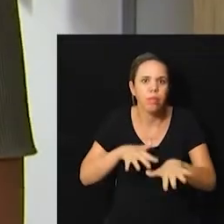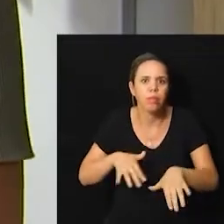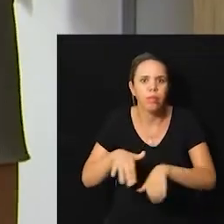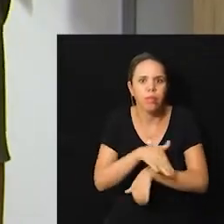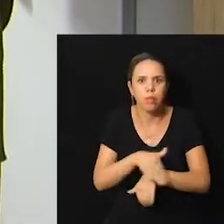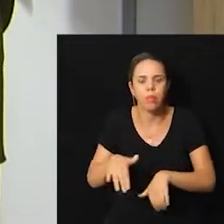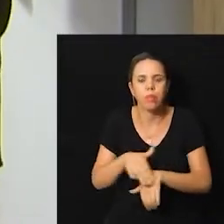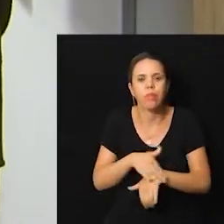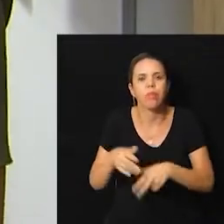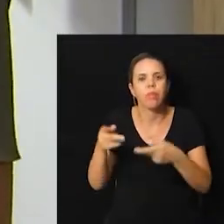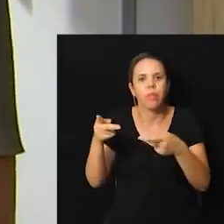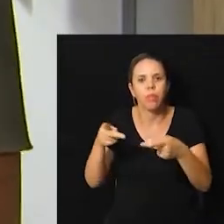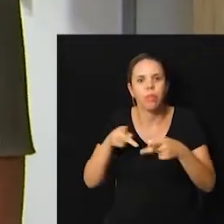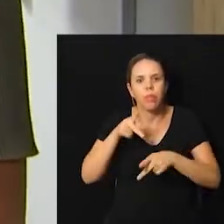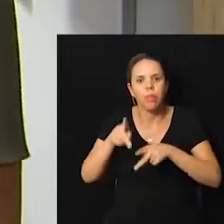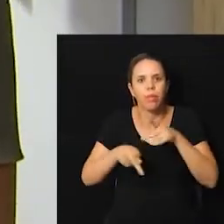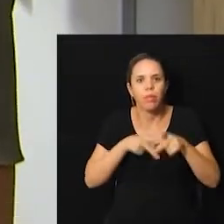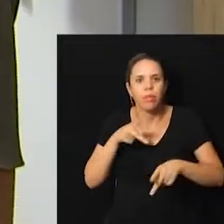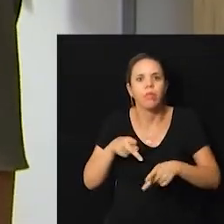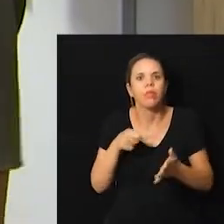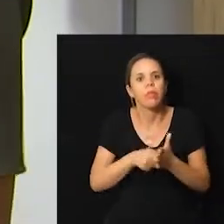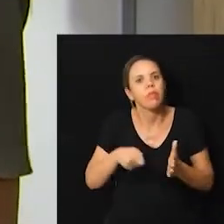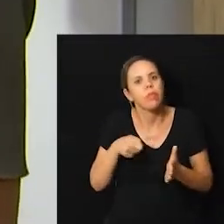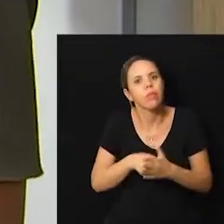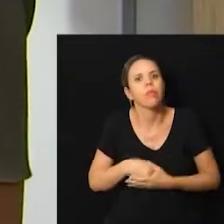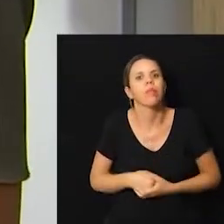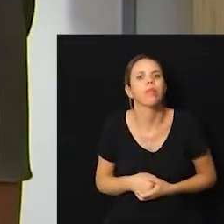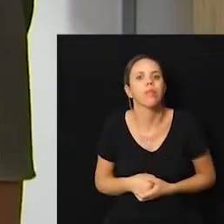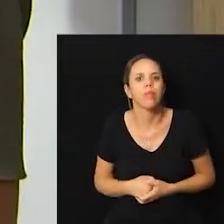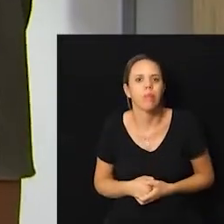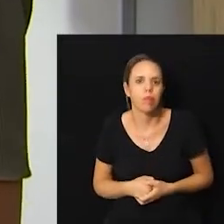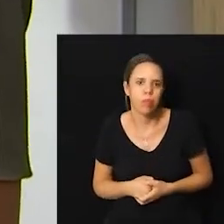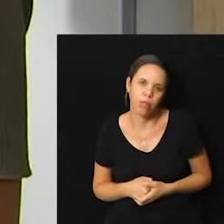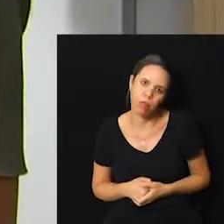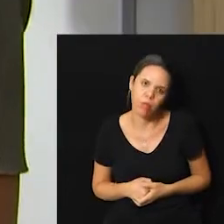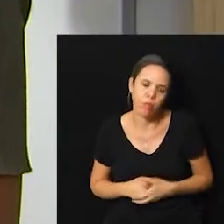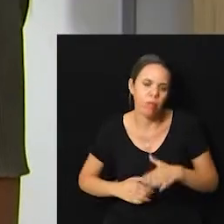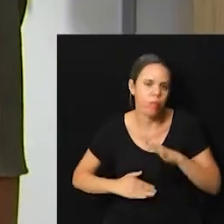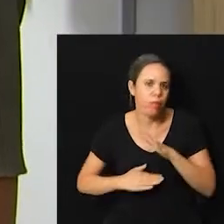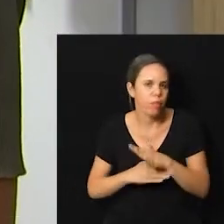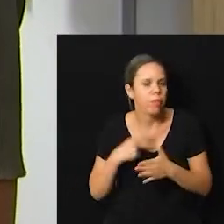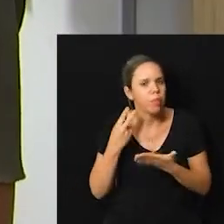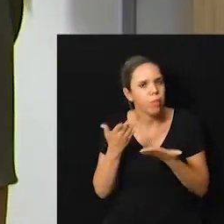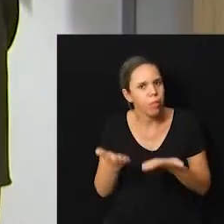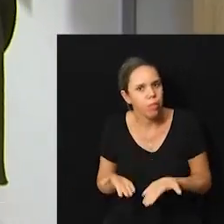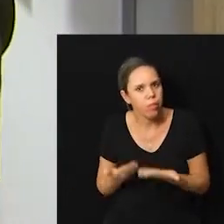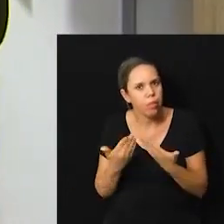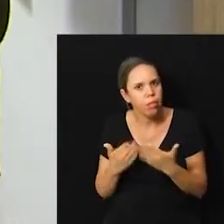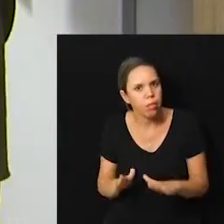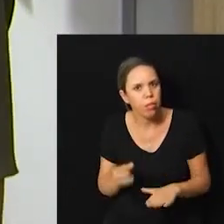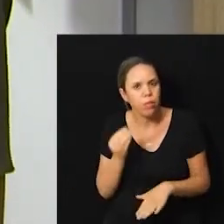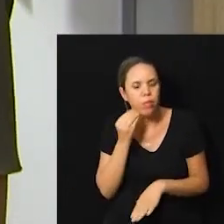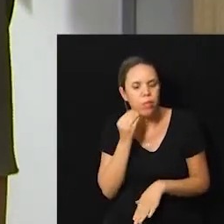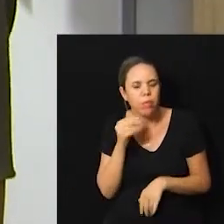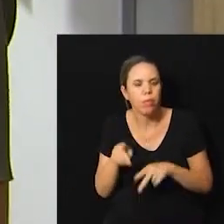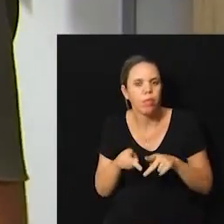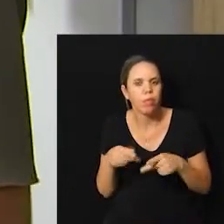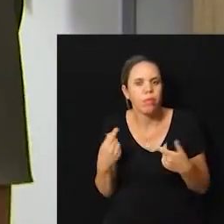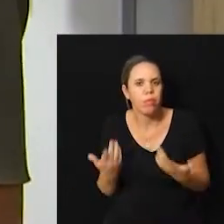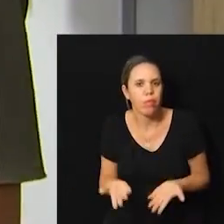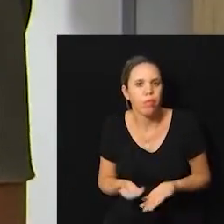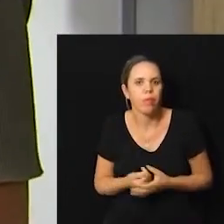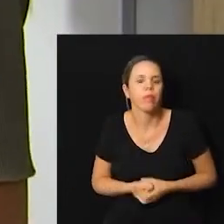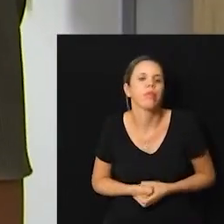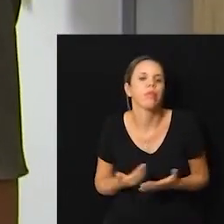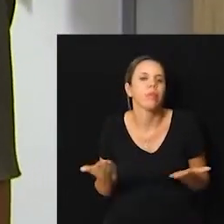pouco tempo, nós estávamos na rua, chamando a população para a nossa causa, mas a Câmara dos Vereadores abriu